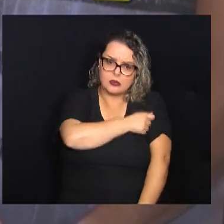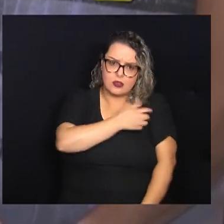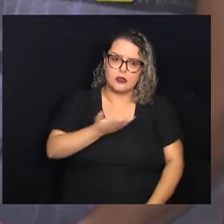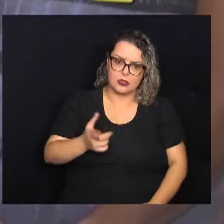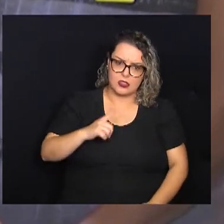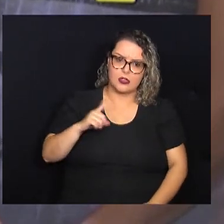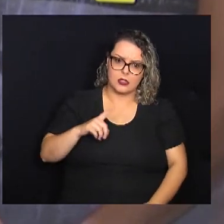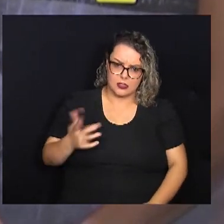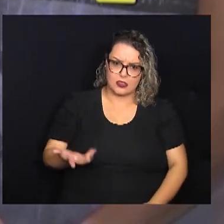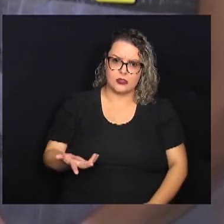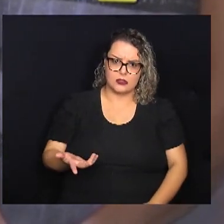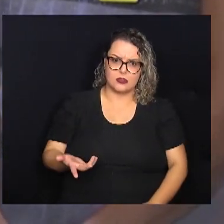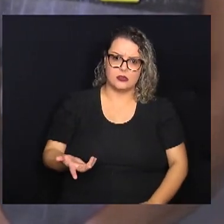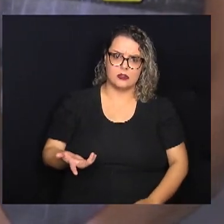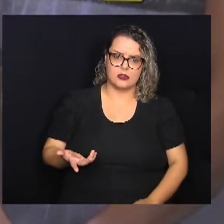terem